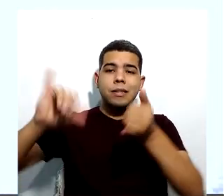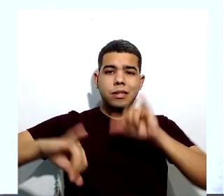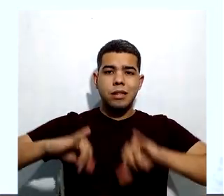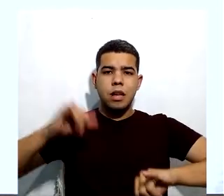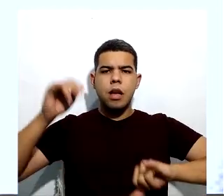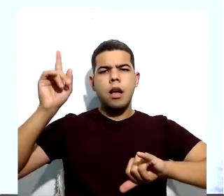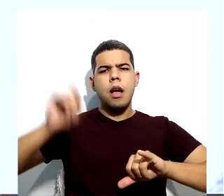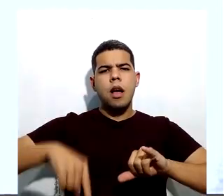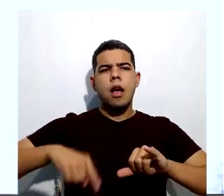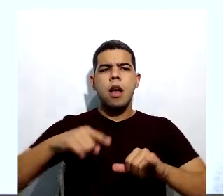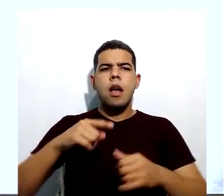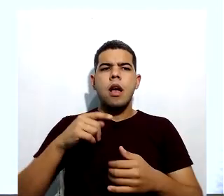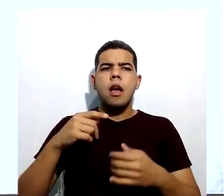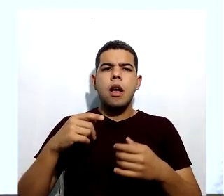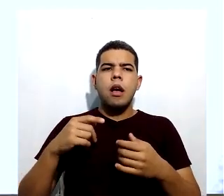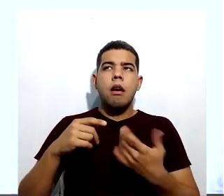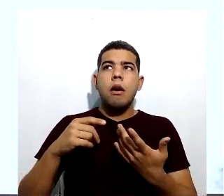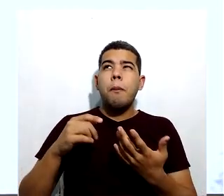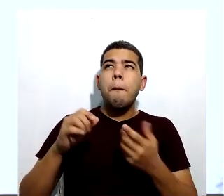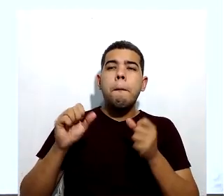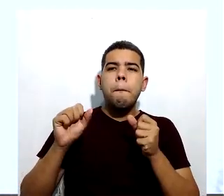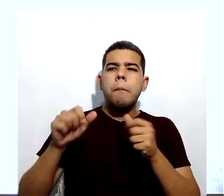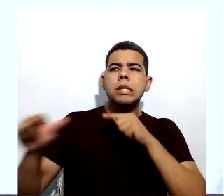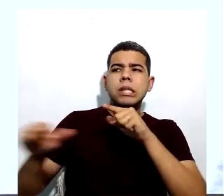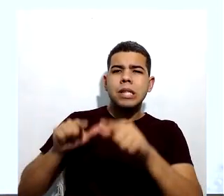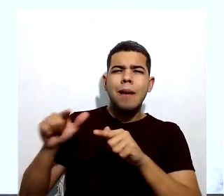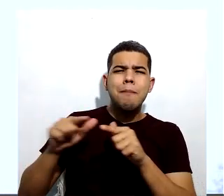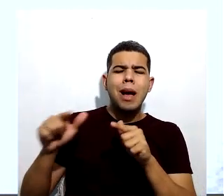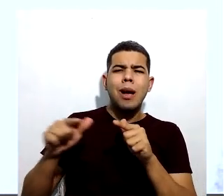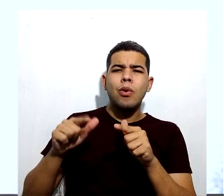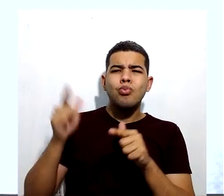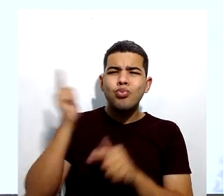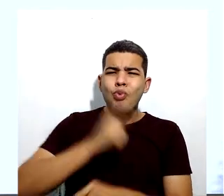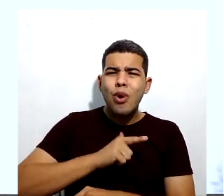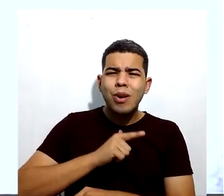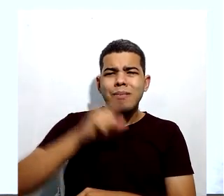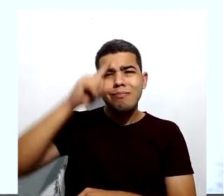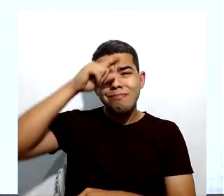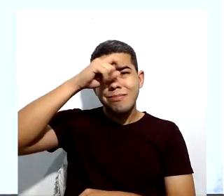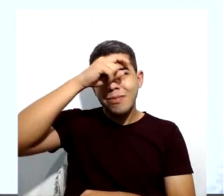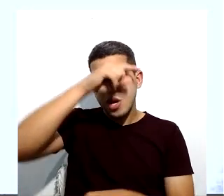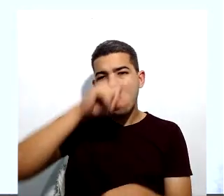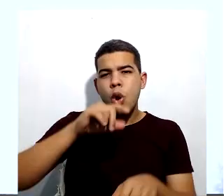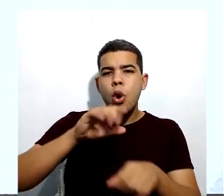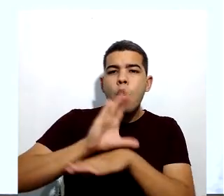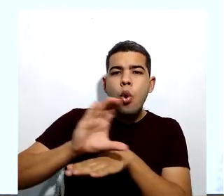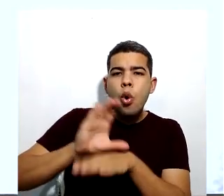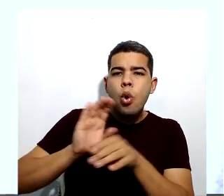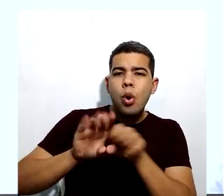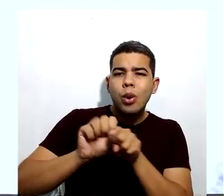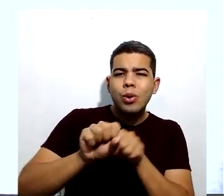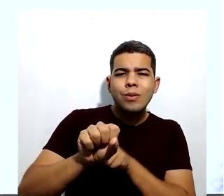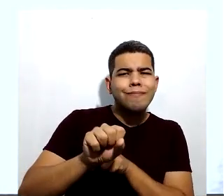emprego, uma dificuldade de concluir um curso, aquela dificuldade de ter a convivência